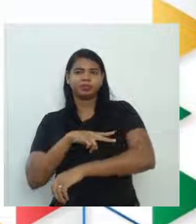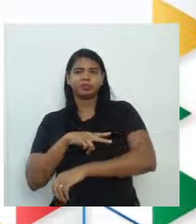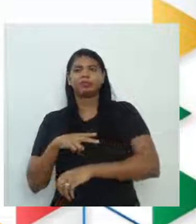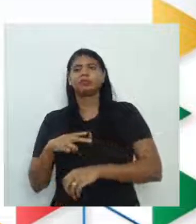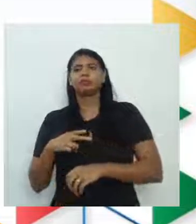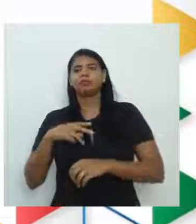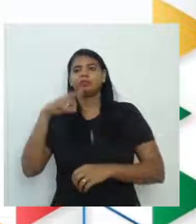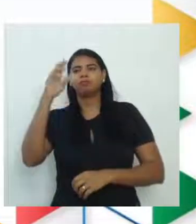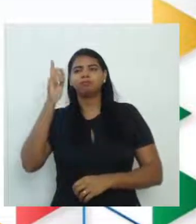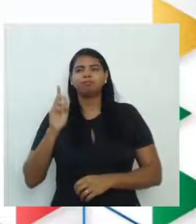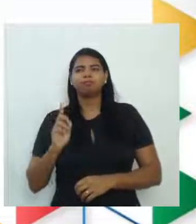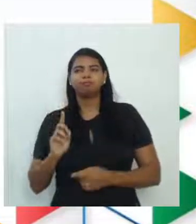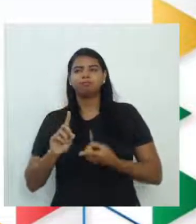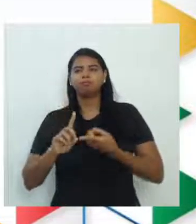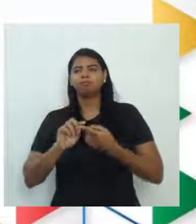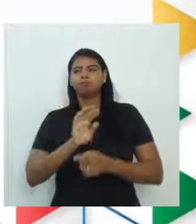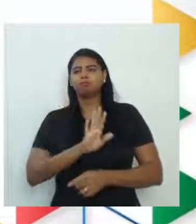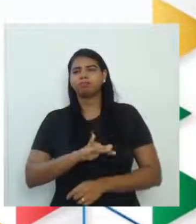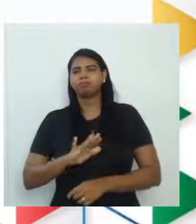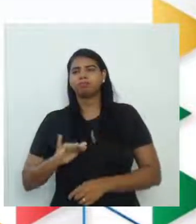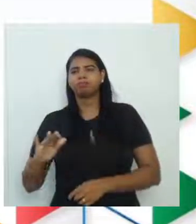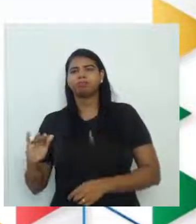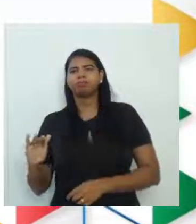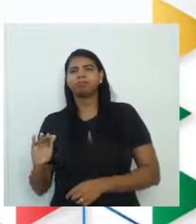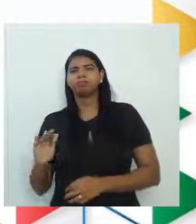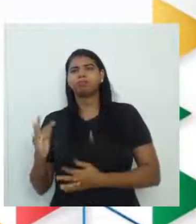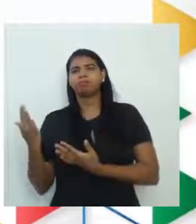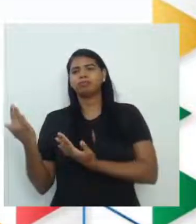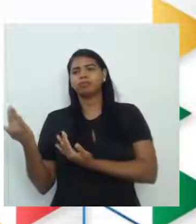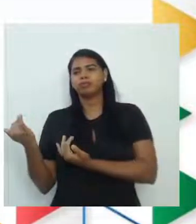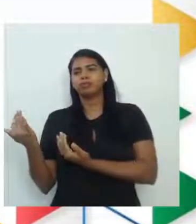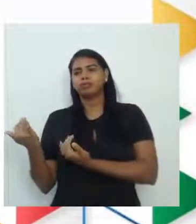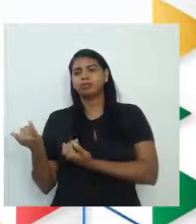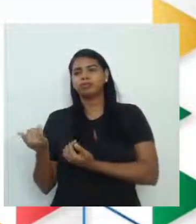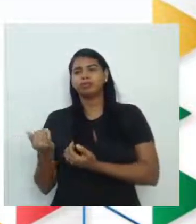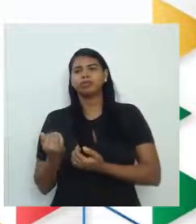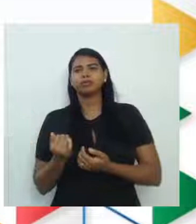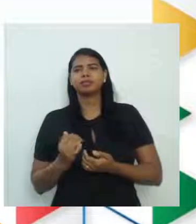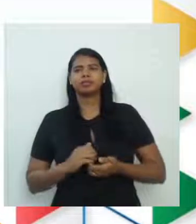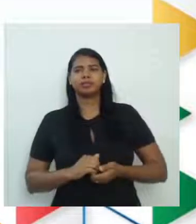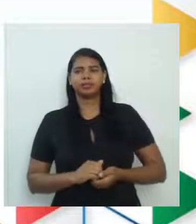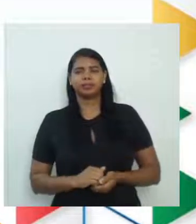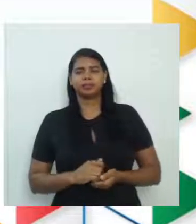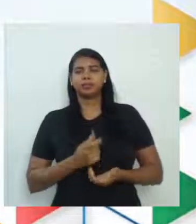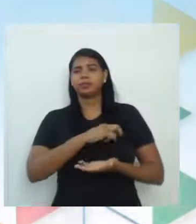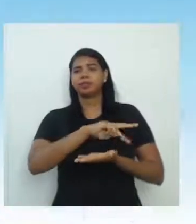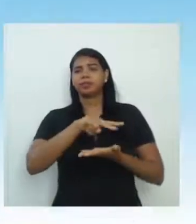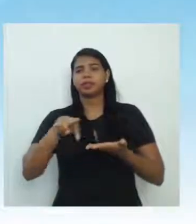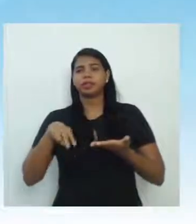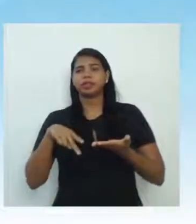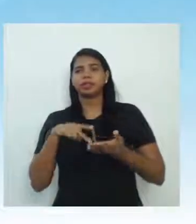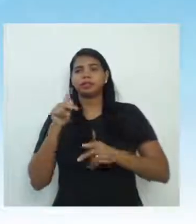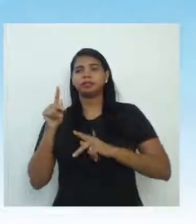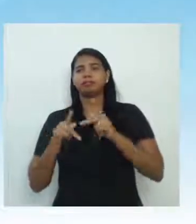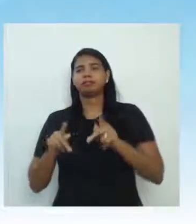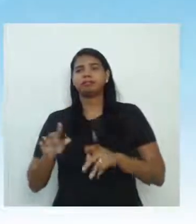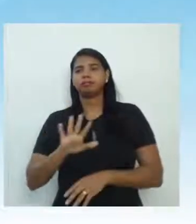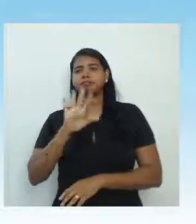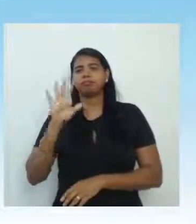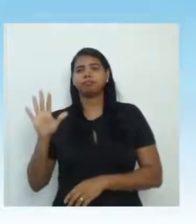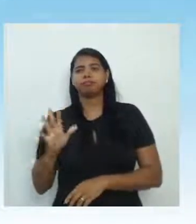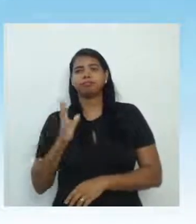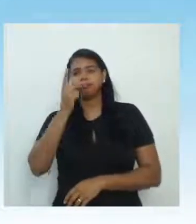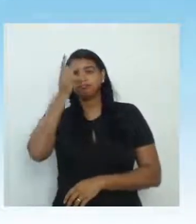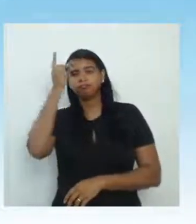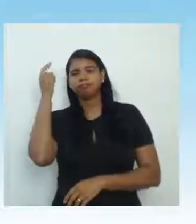com deficiência, crianças, então jovens. Então é essa questão, essa pluralidade, não é isso? Exatamente. Quando a gente